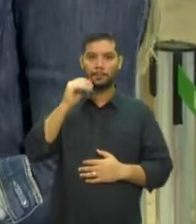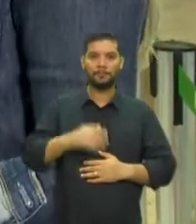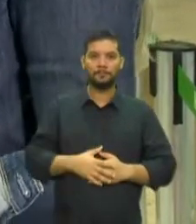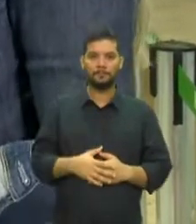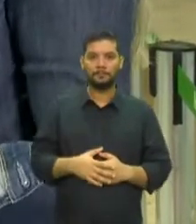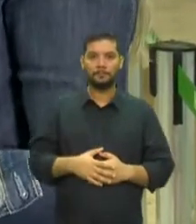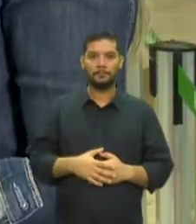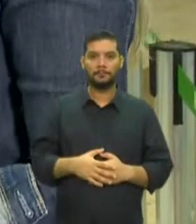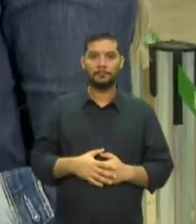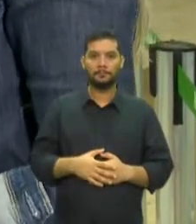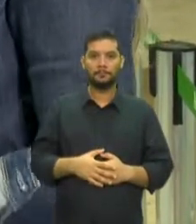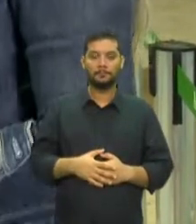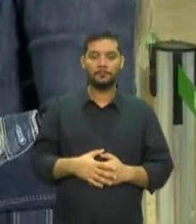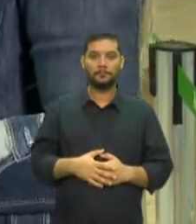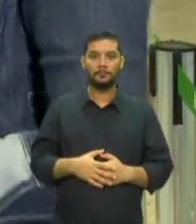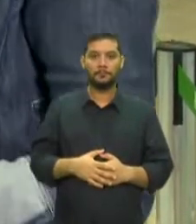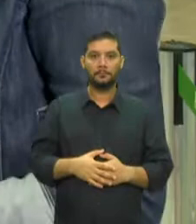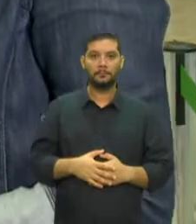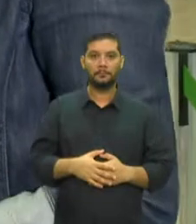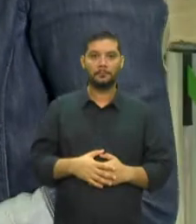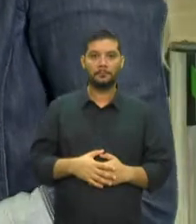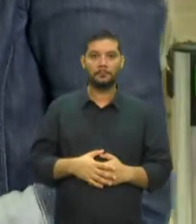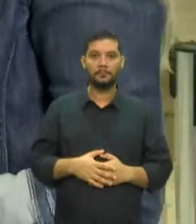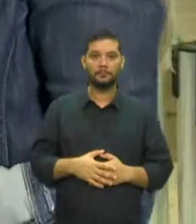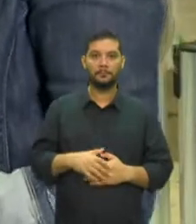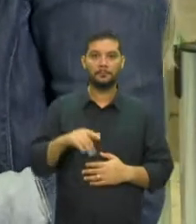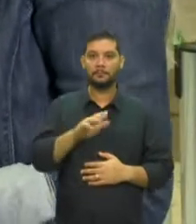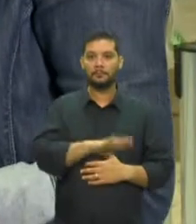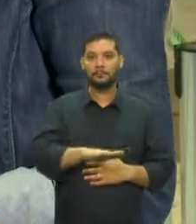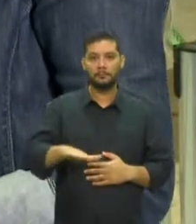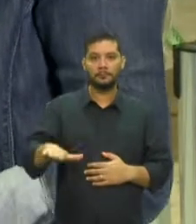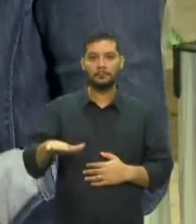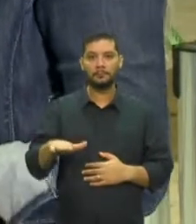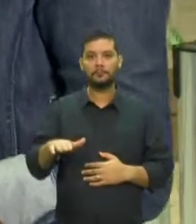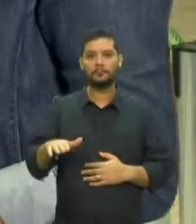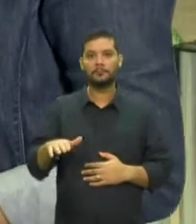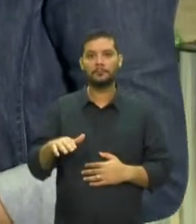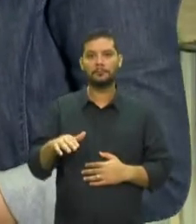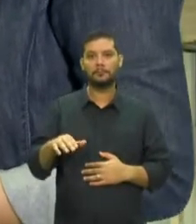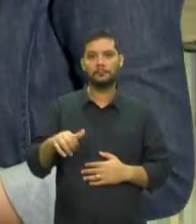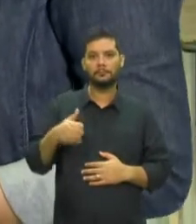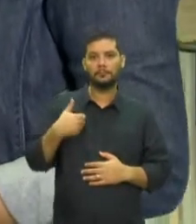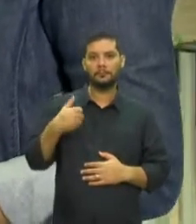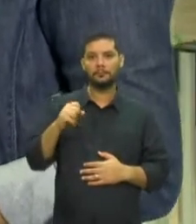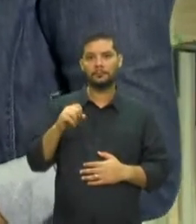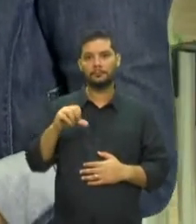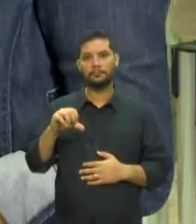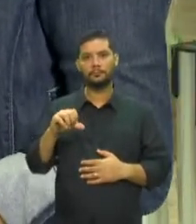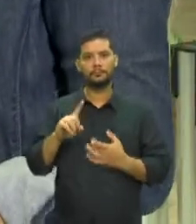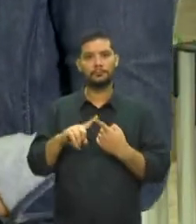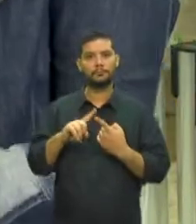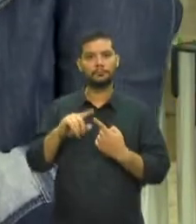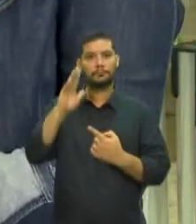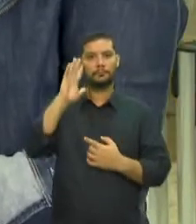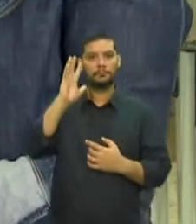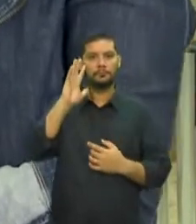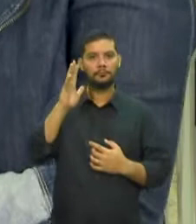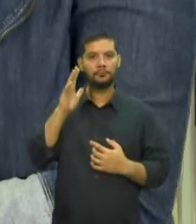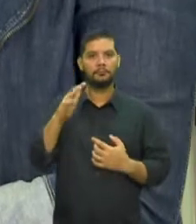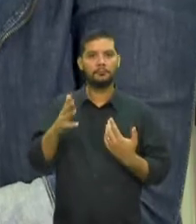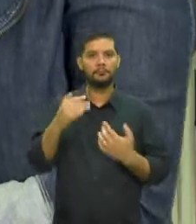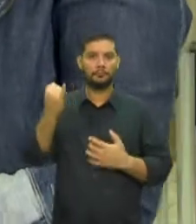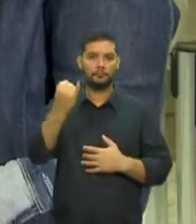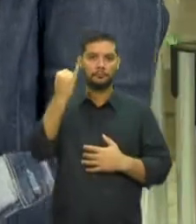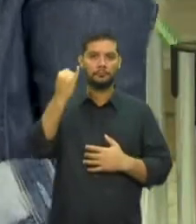mais jovens estão pensando nisso, crianças até, digo, de 8, 9 anos, pensam dessa forma também. Então, assim, é importante passar